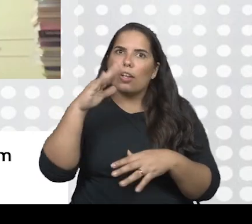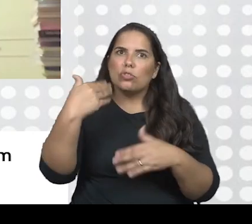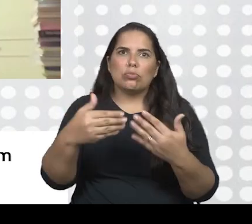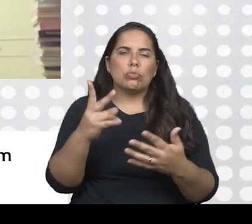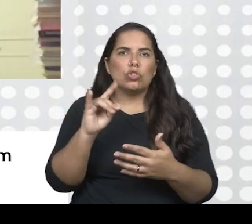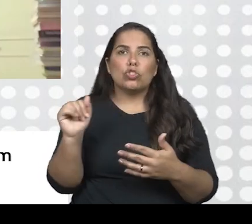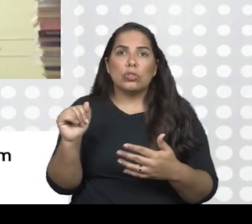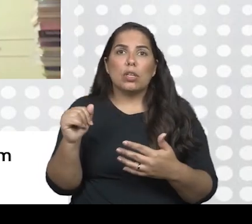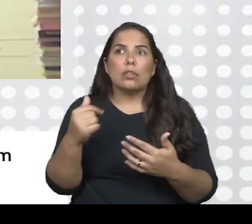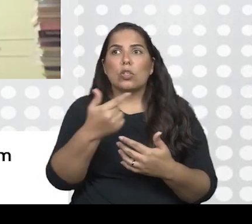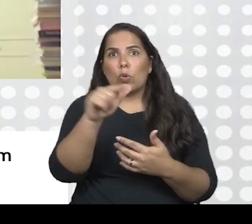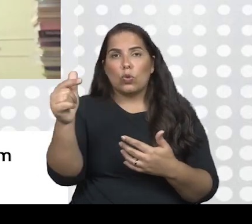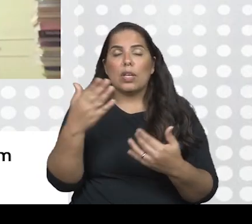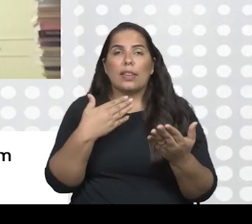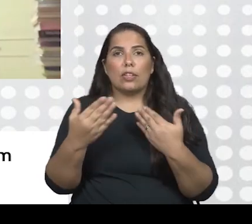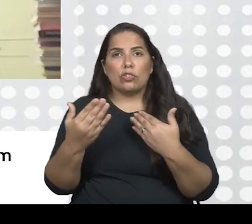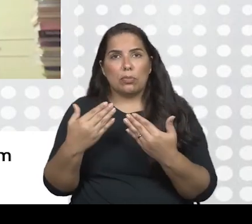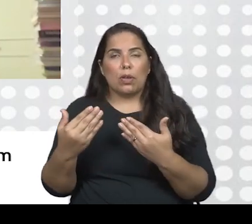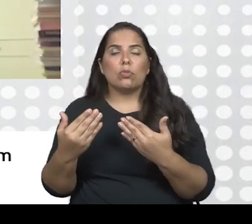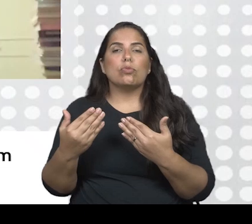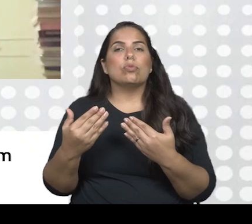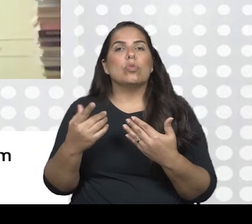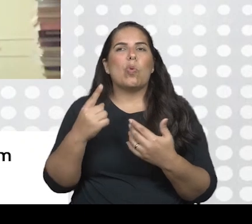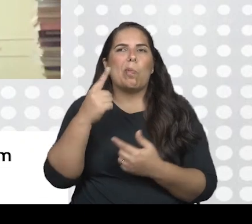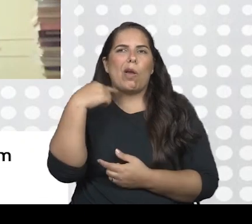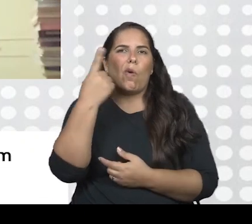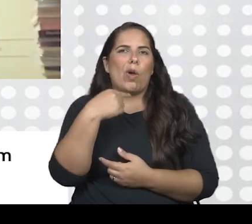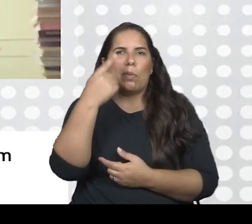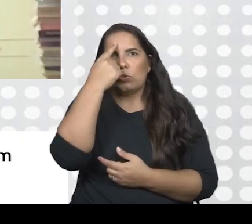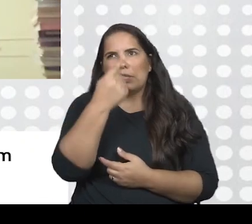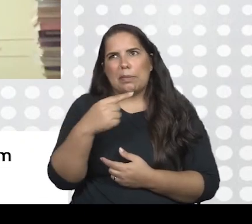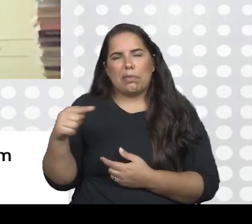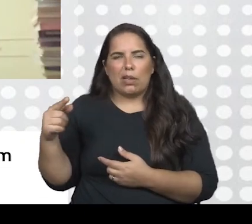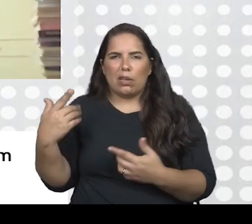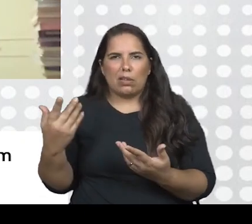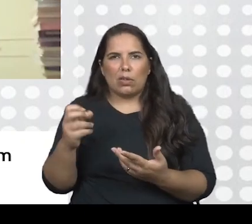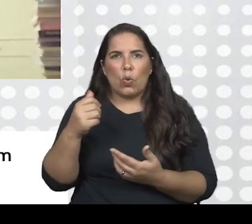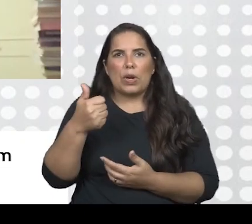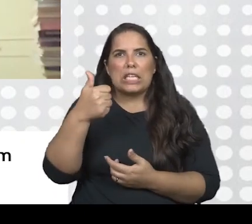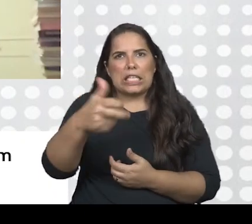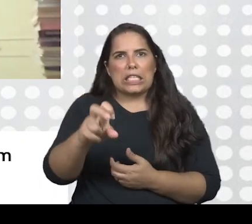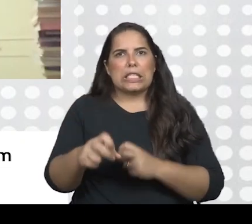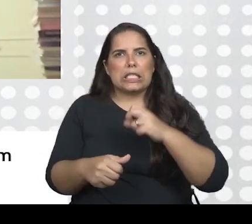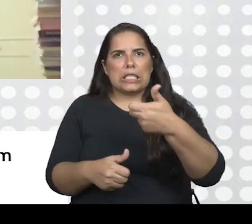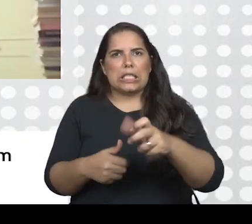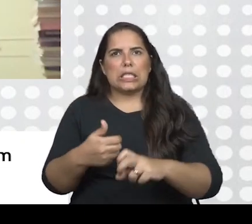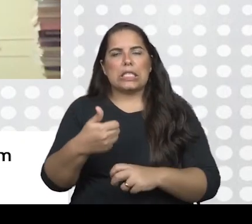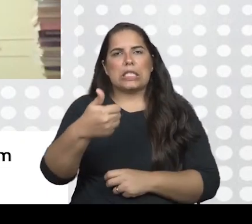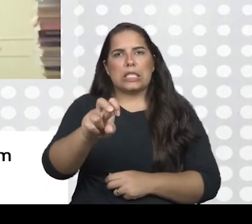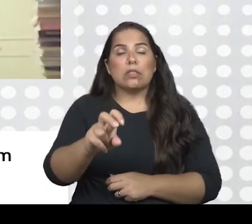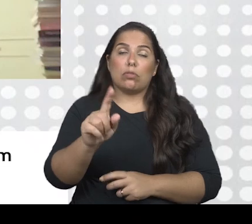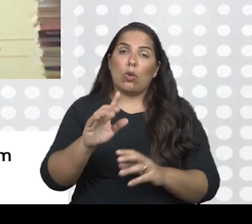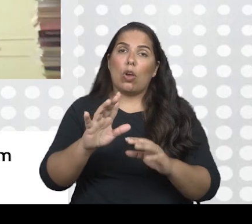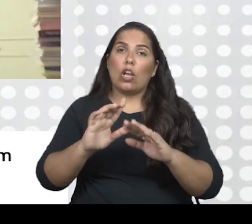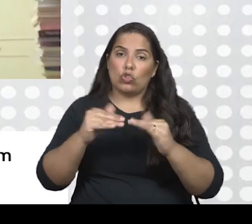por dia, e nos demais atendimentos 1 hora por semana ou quinzenalmente. Então, a escola